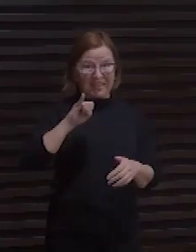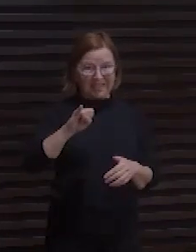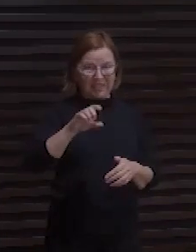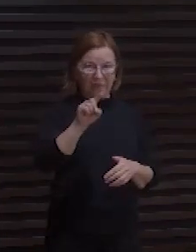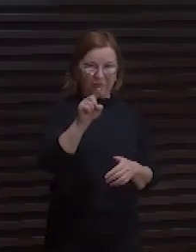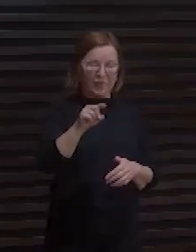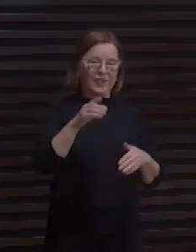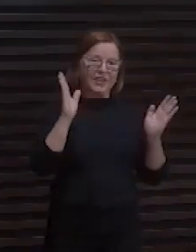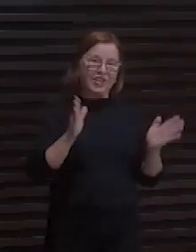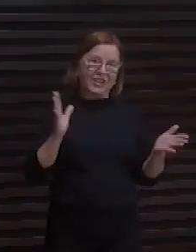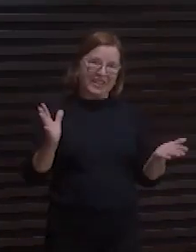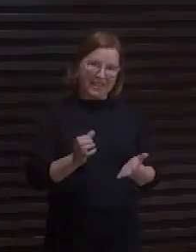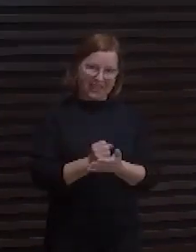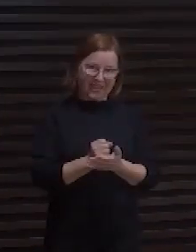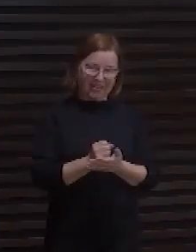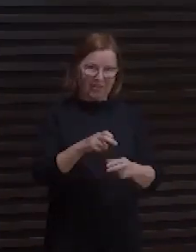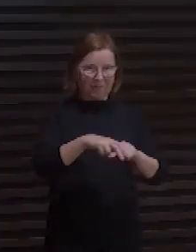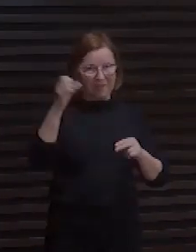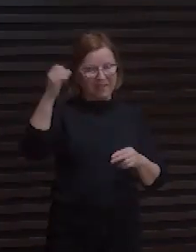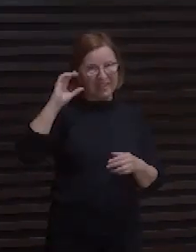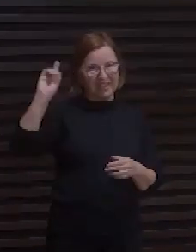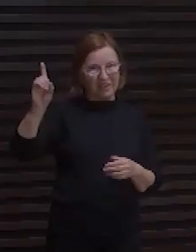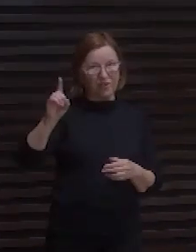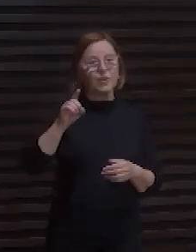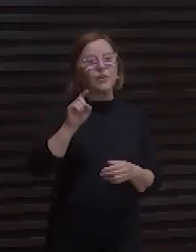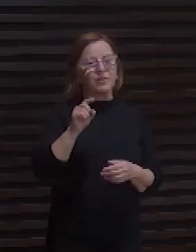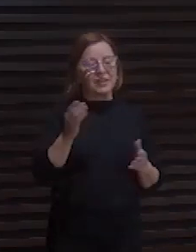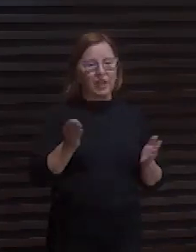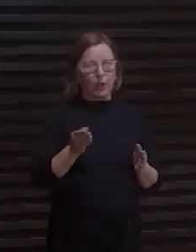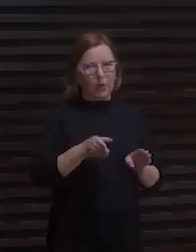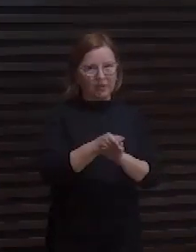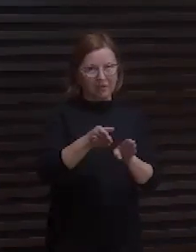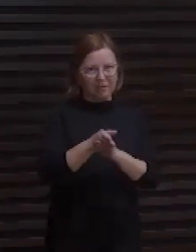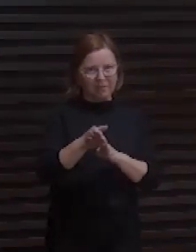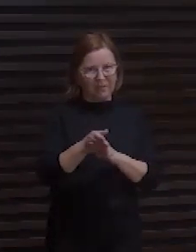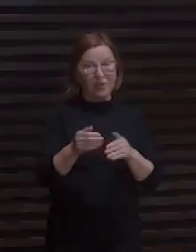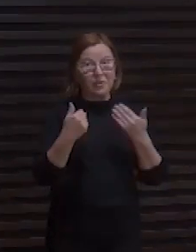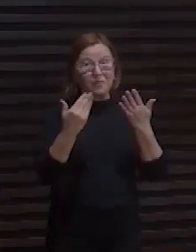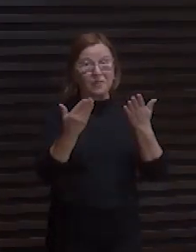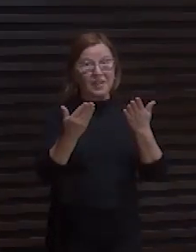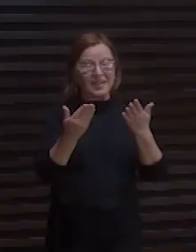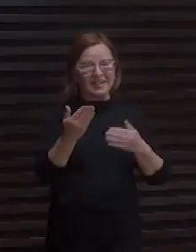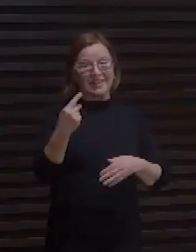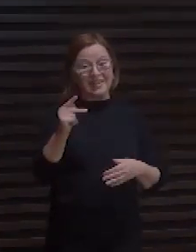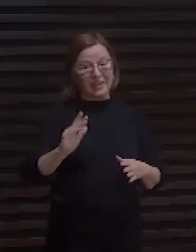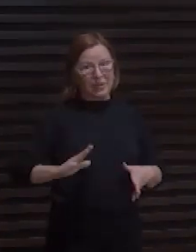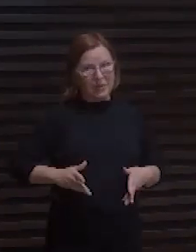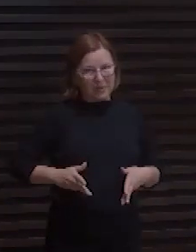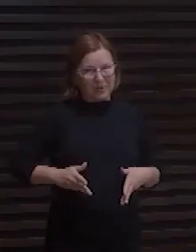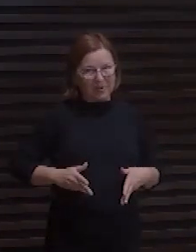sendo exortado: ofereçam o seu corpo como sacrifício vivo, santo e agradável a